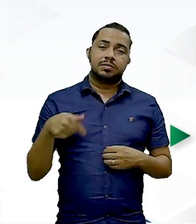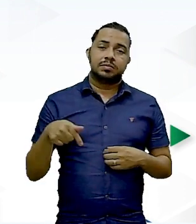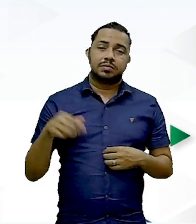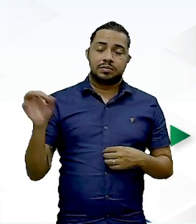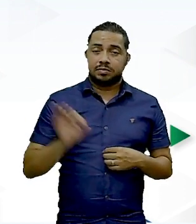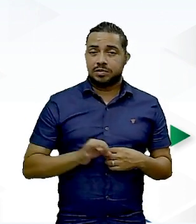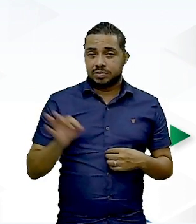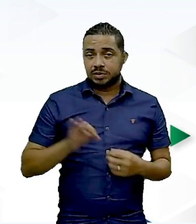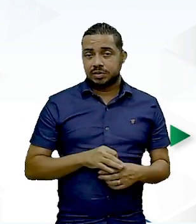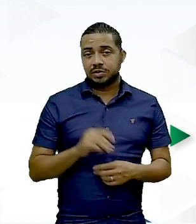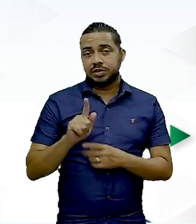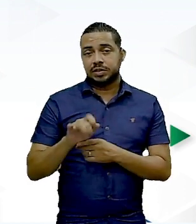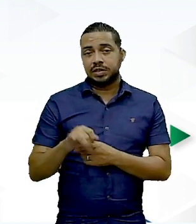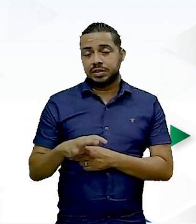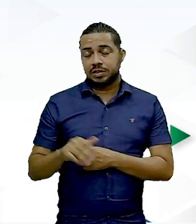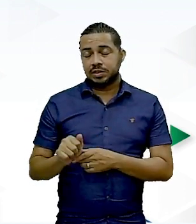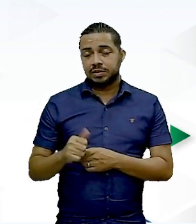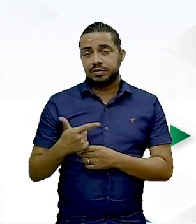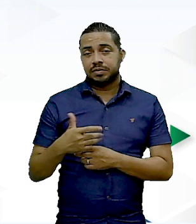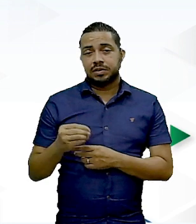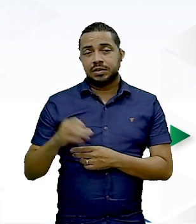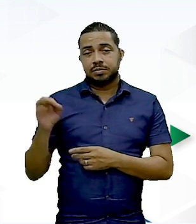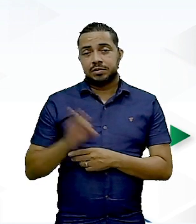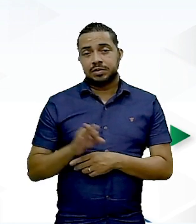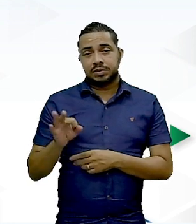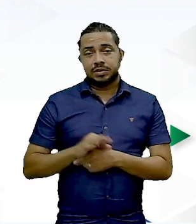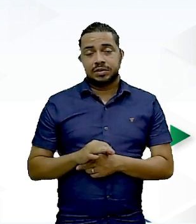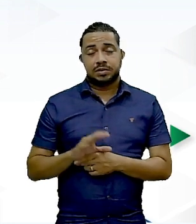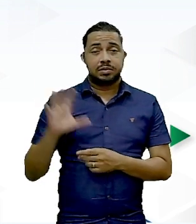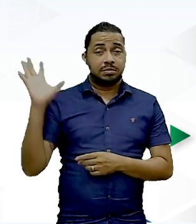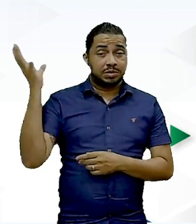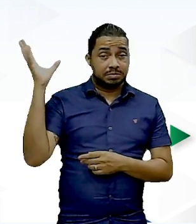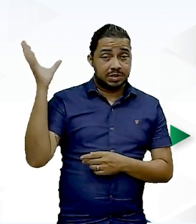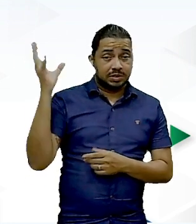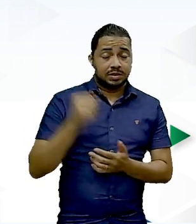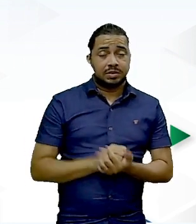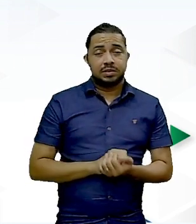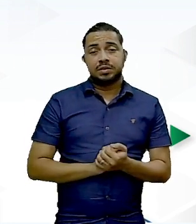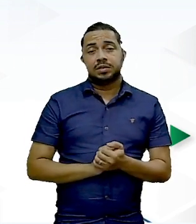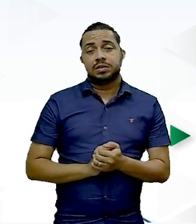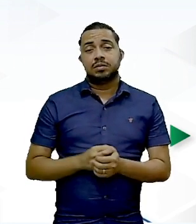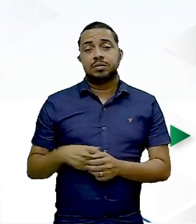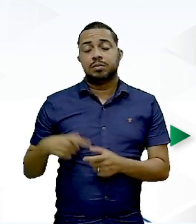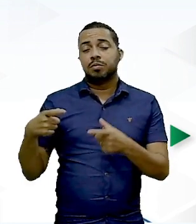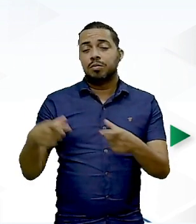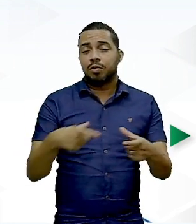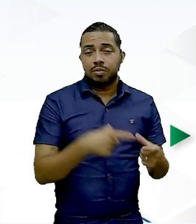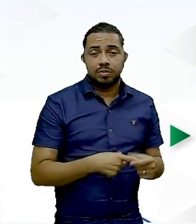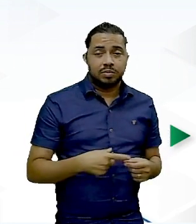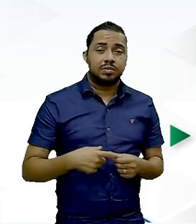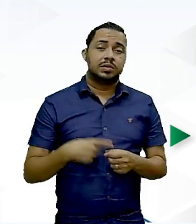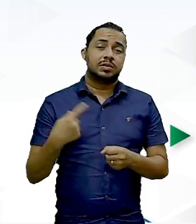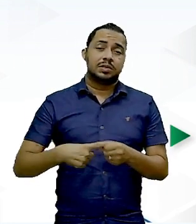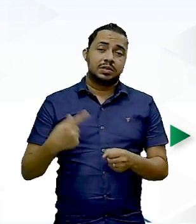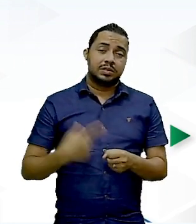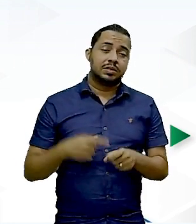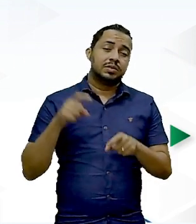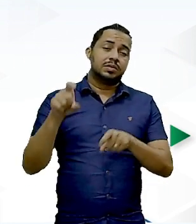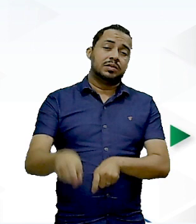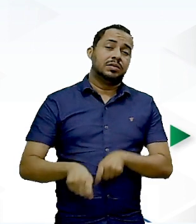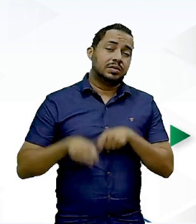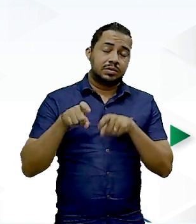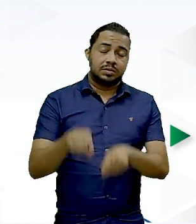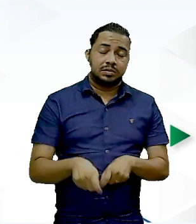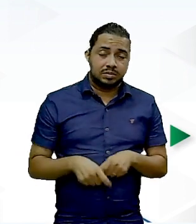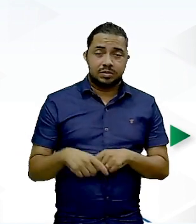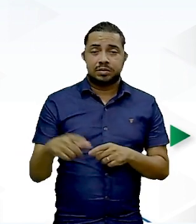17% é genética e 20% é meio ambiente. Ou seja, mora no sertão, numa fazenda, num